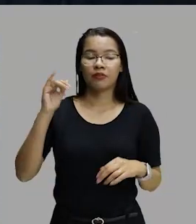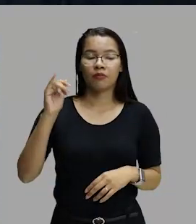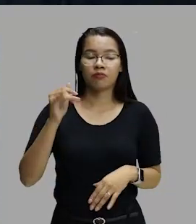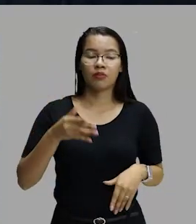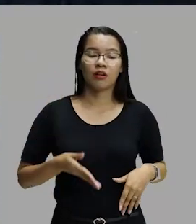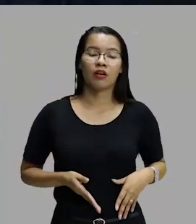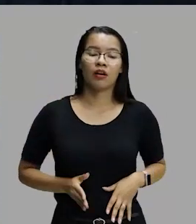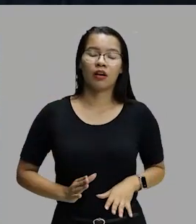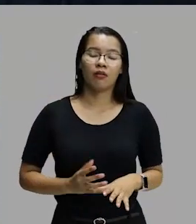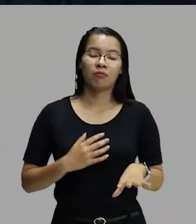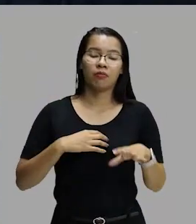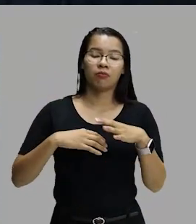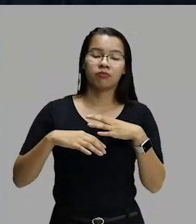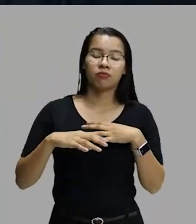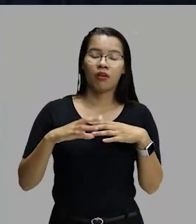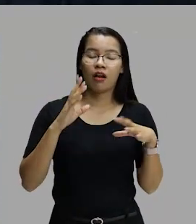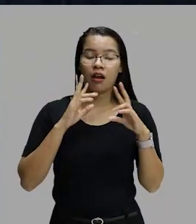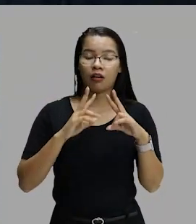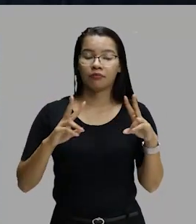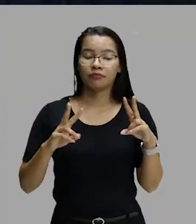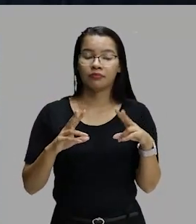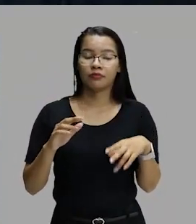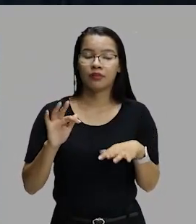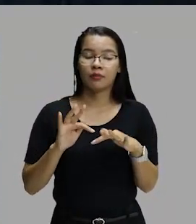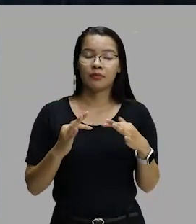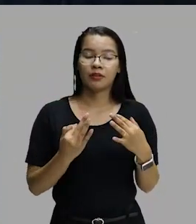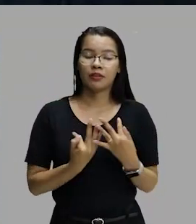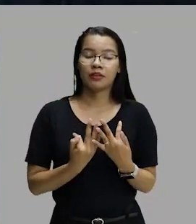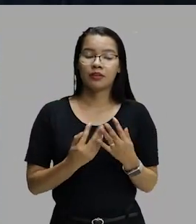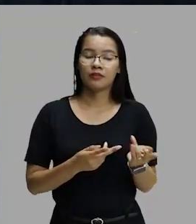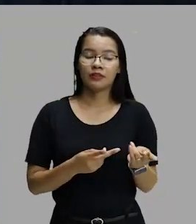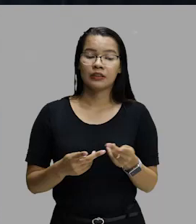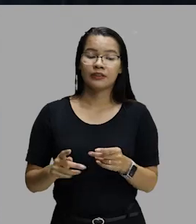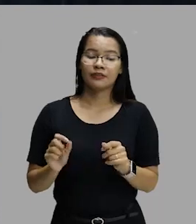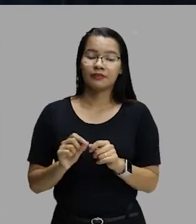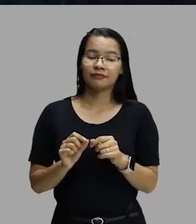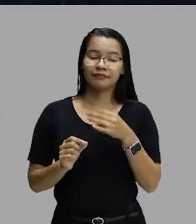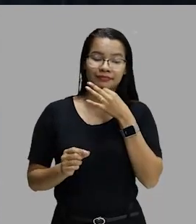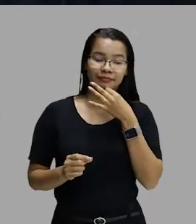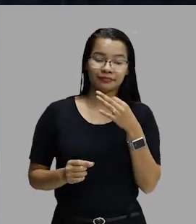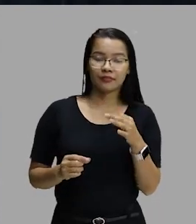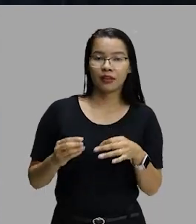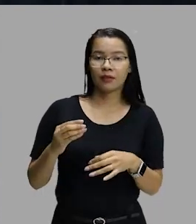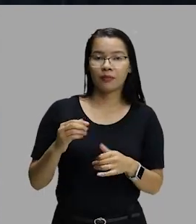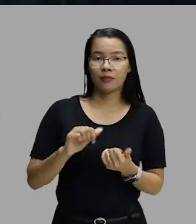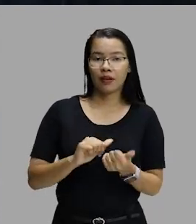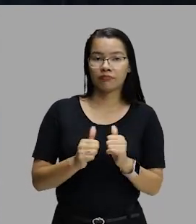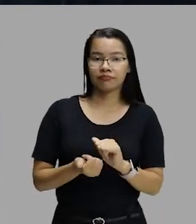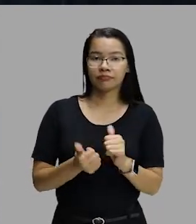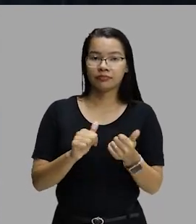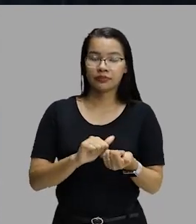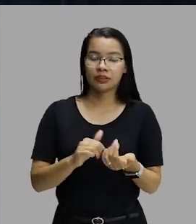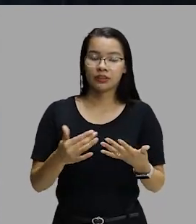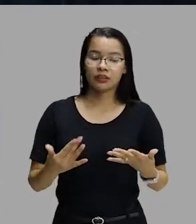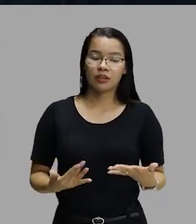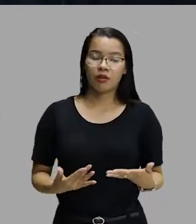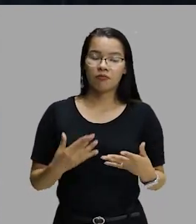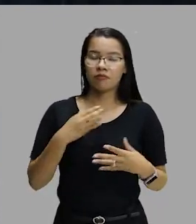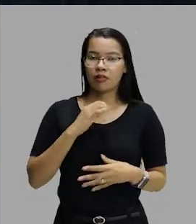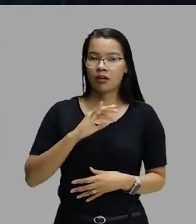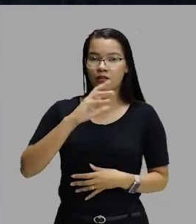as visitas e faz breve referência ao seu batizado. Eu trouxe um breve